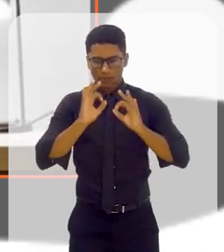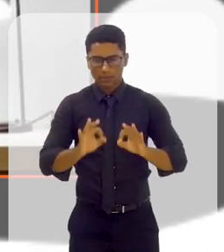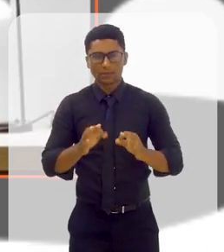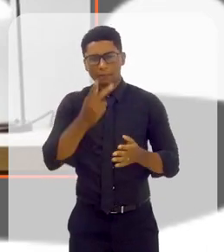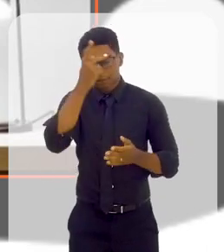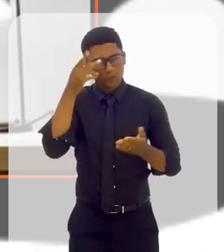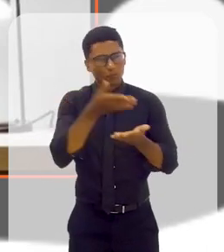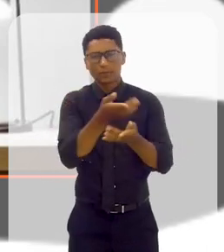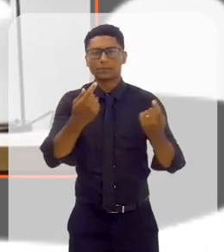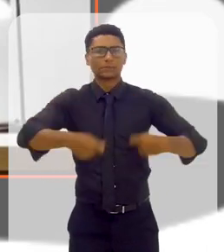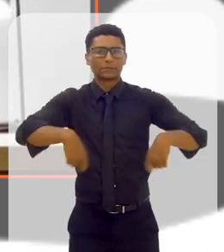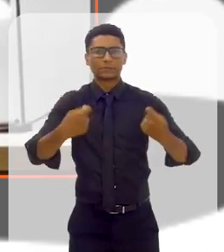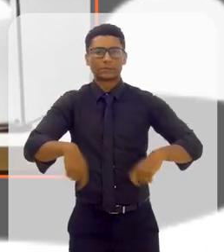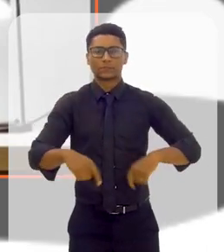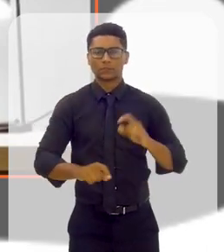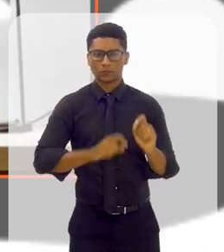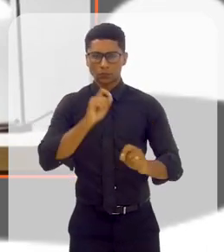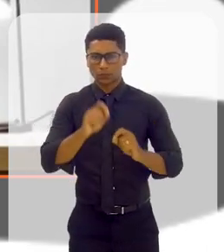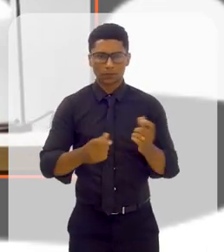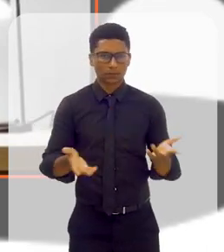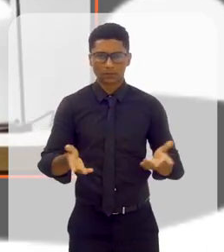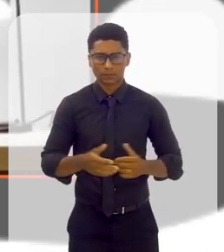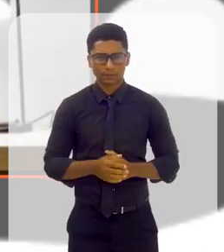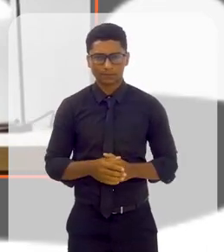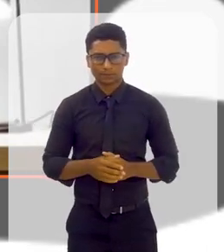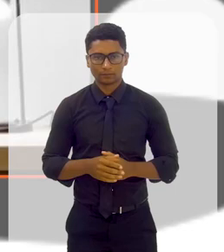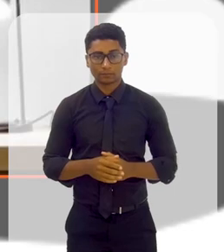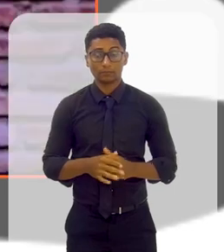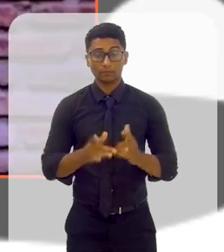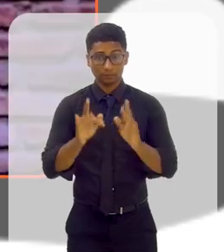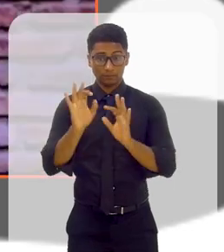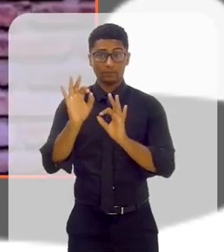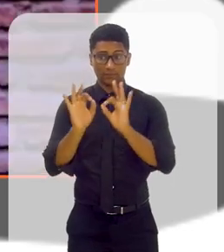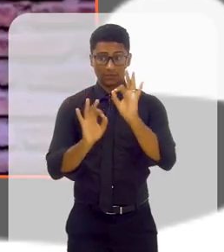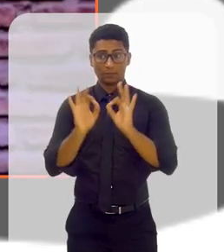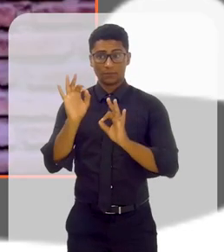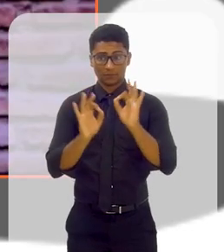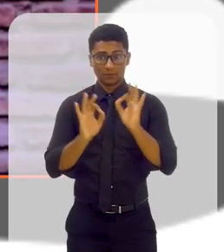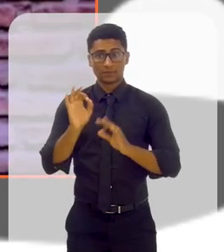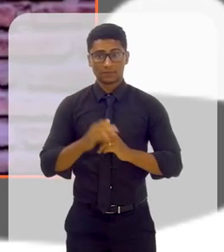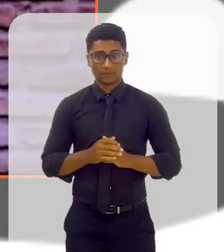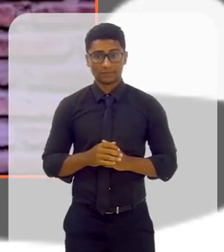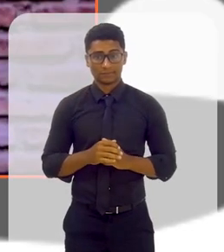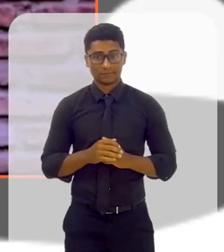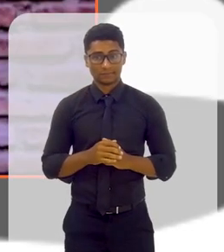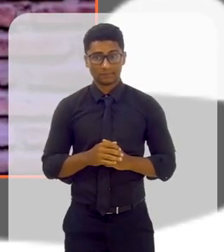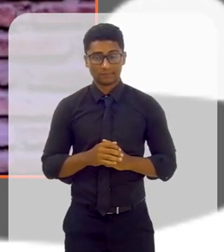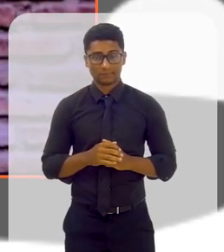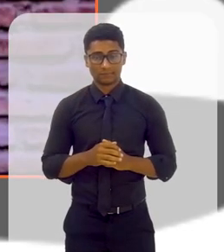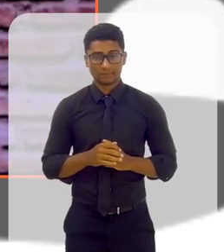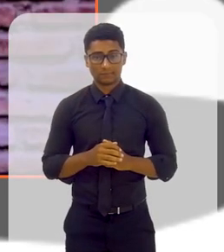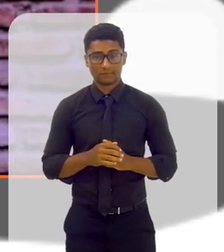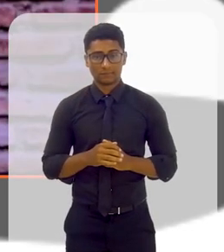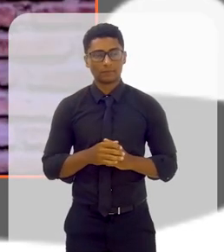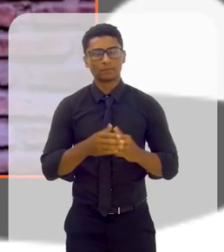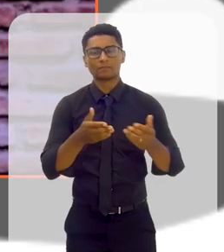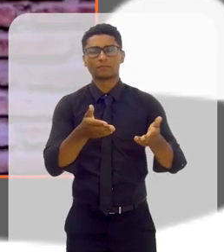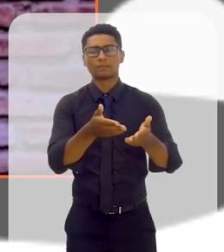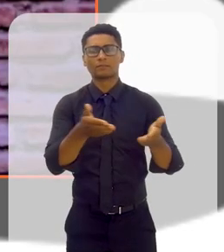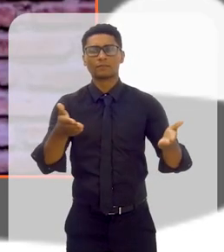a pessoa tem que passar para conseguir esse benefício? Esses projetos, na verdade, eles